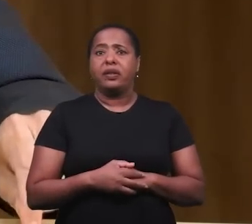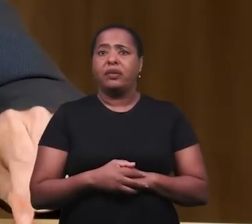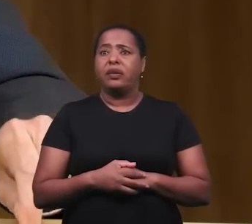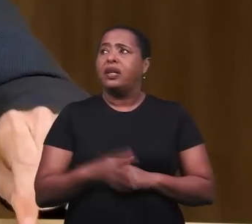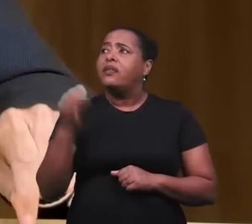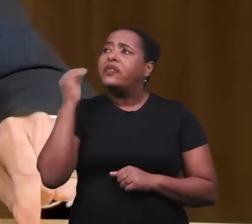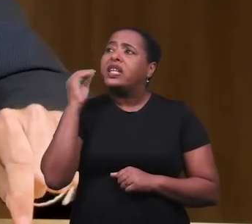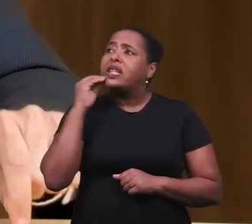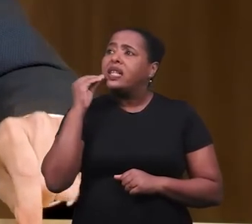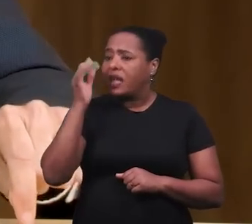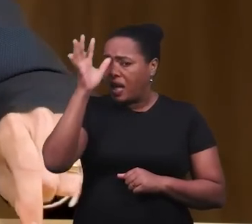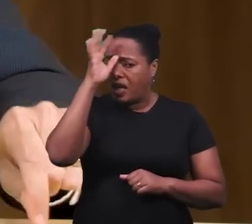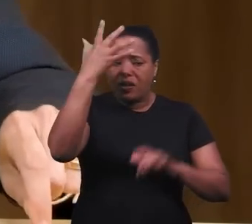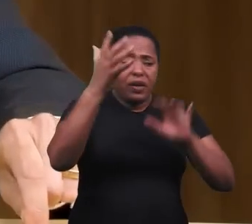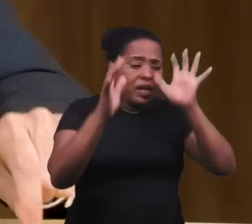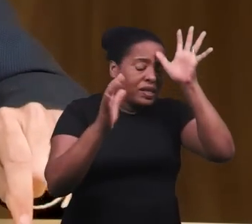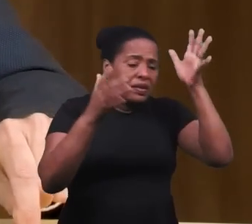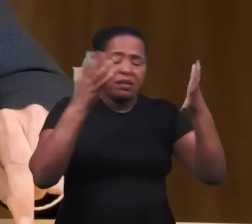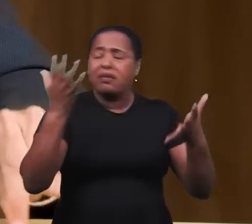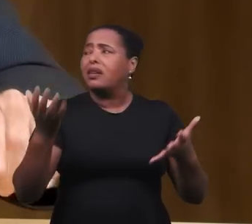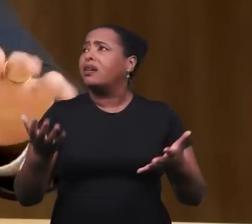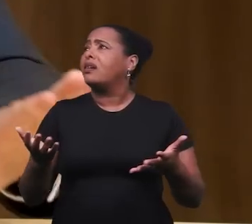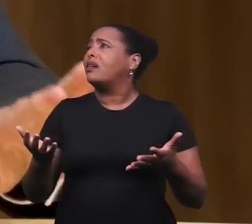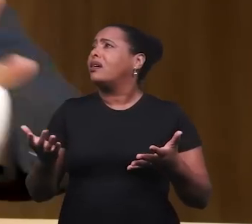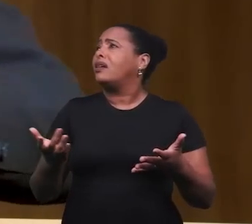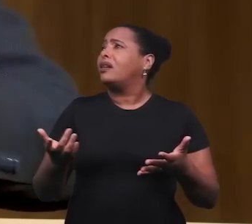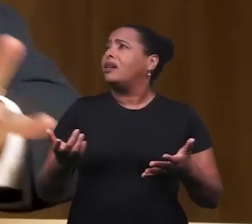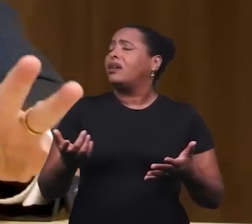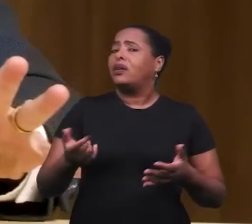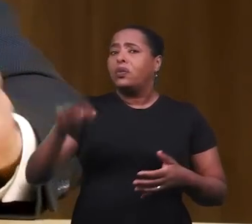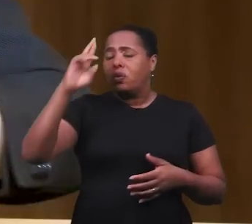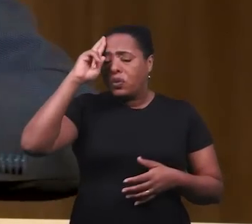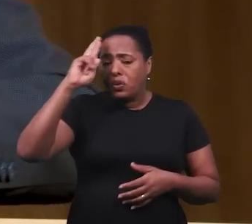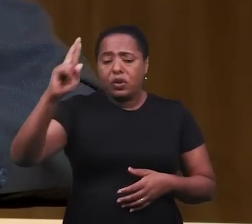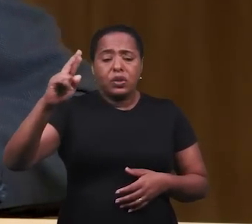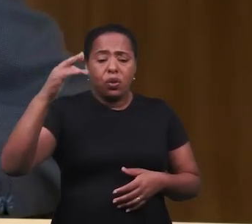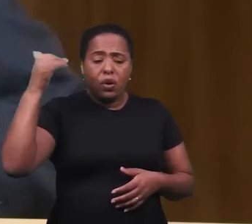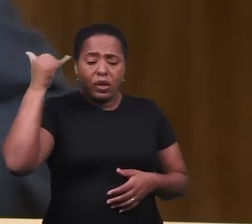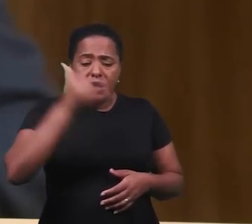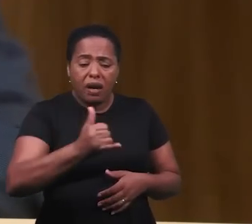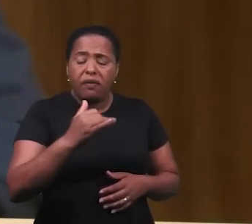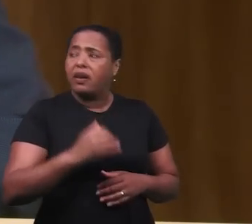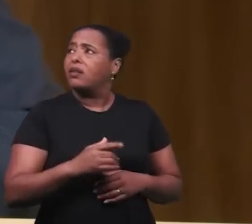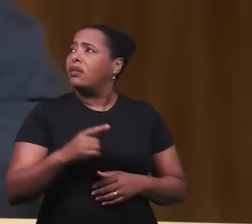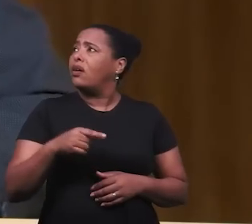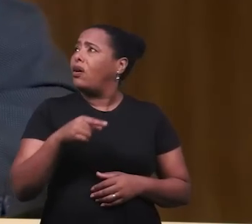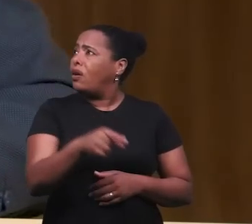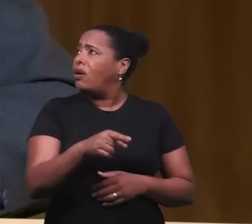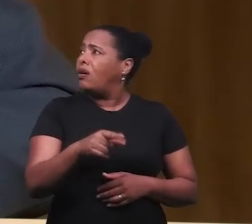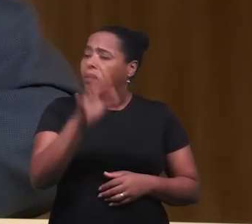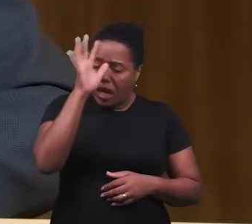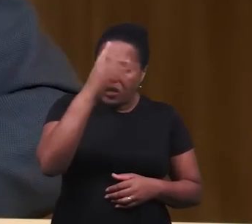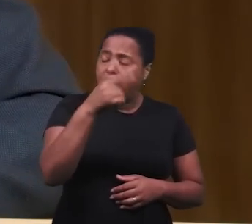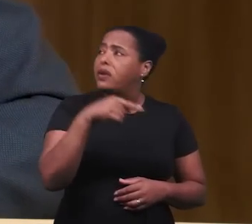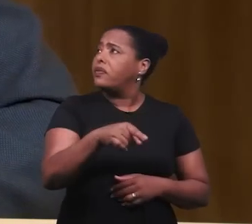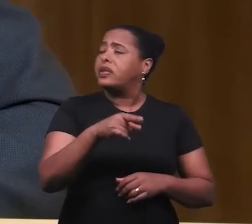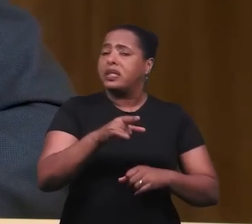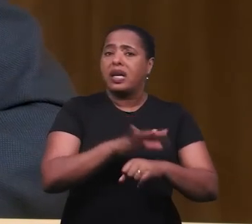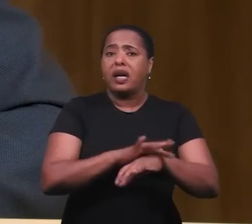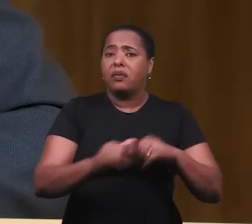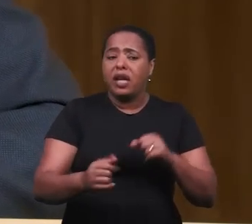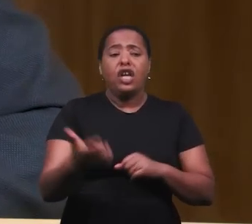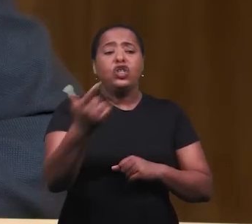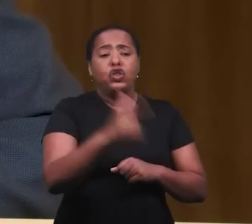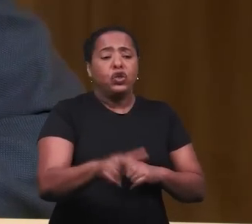morrer... E você não quer, você quer curar o que tem que... Não, você fica tentando dar um jeito. Não, vamos resolver. E aquilo, o senhor já reprovou aquilo na